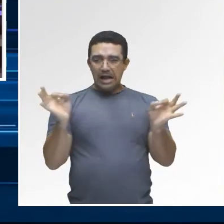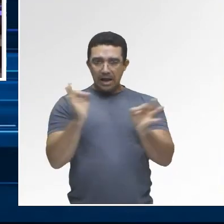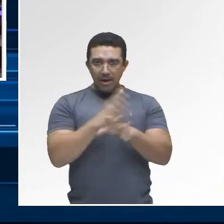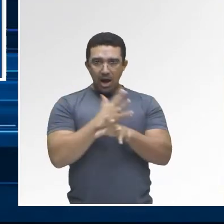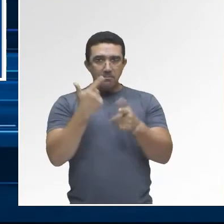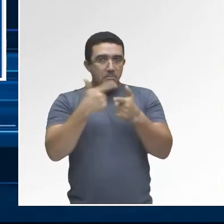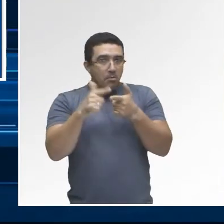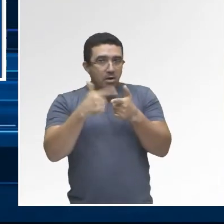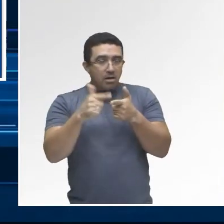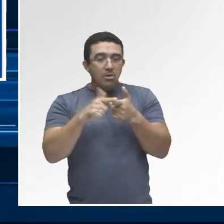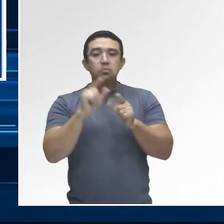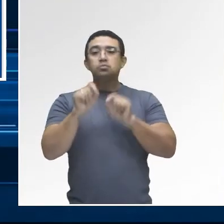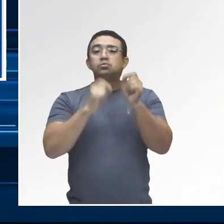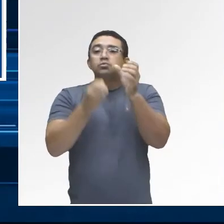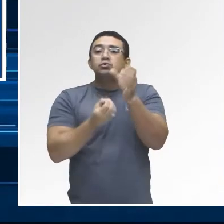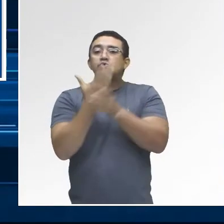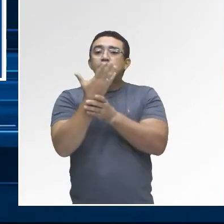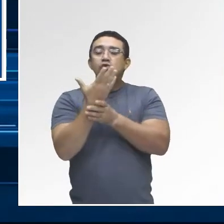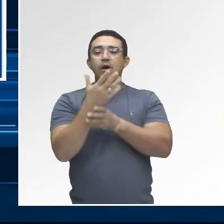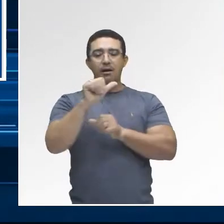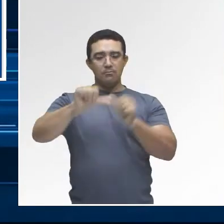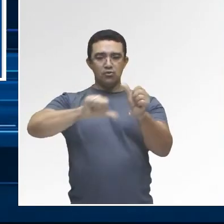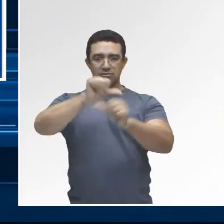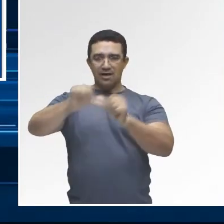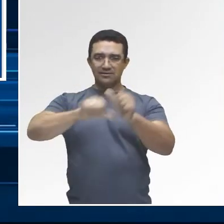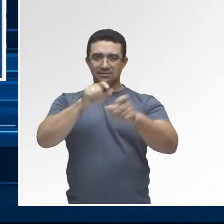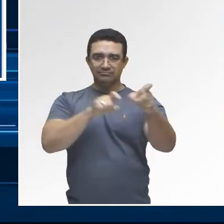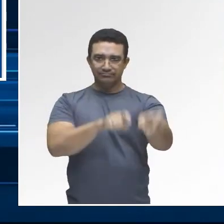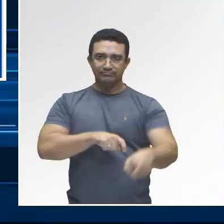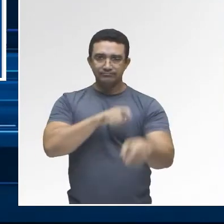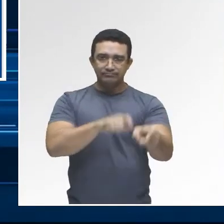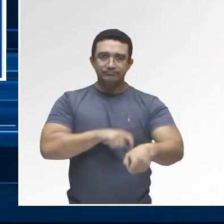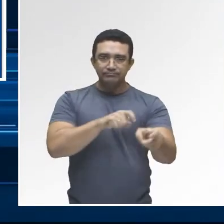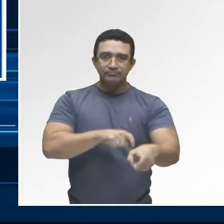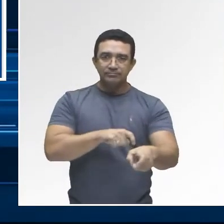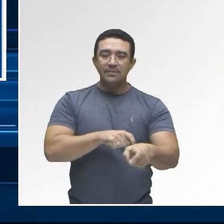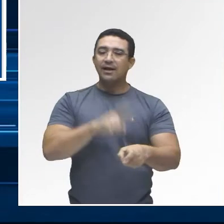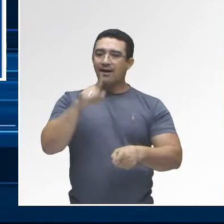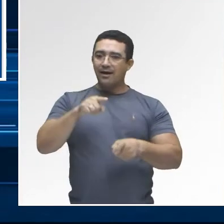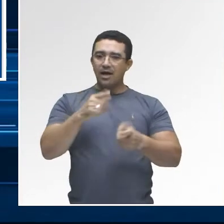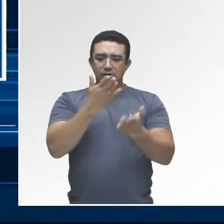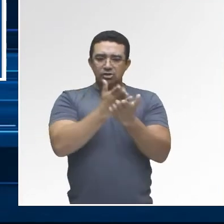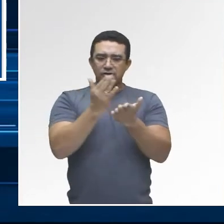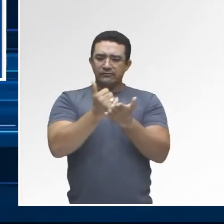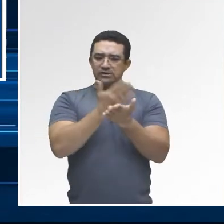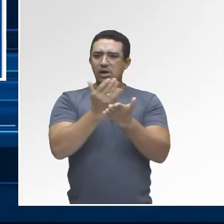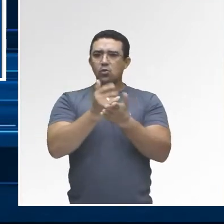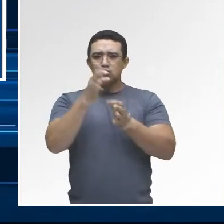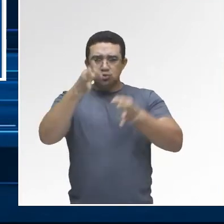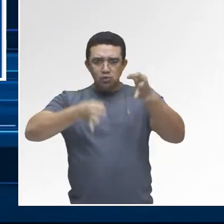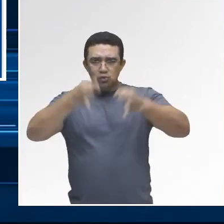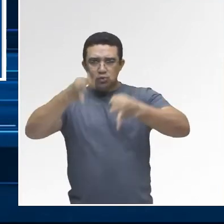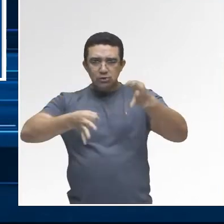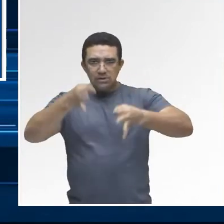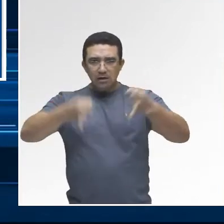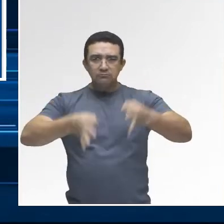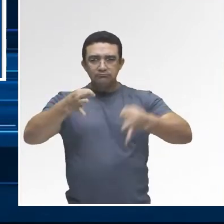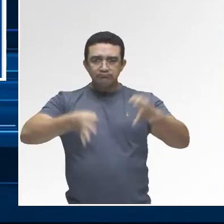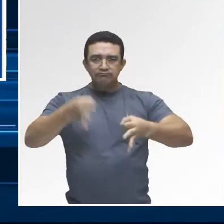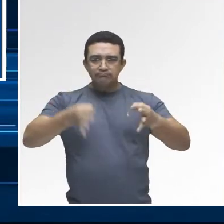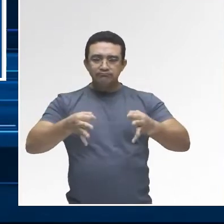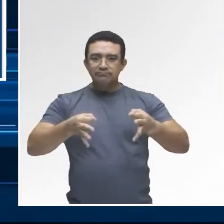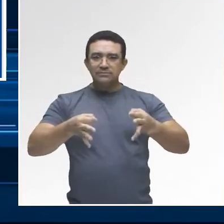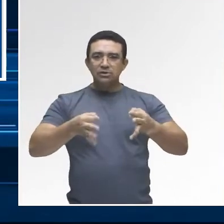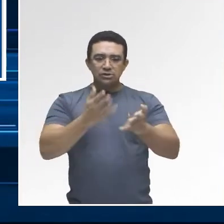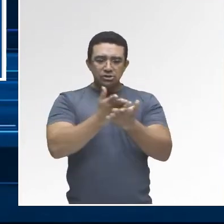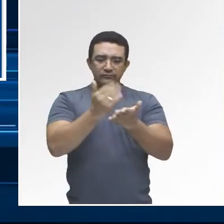O que é a reforma agrária? A reforma agrária seria uma divisão mais justa das terras, tá? Um grande